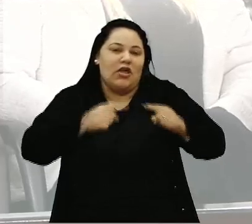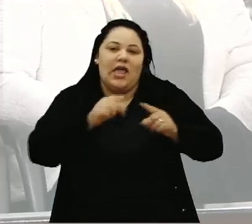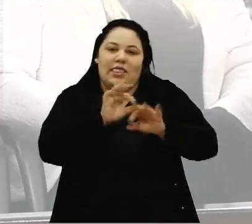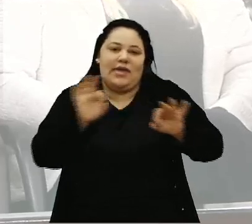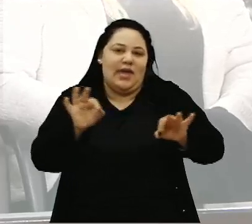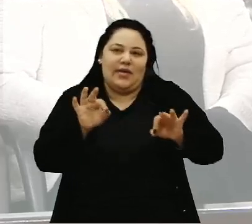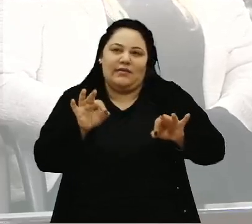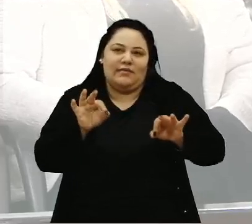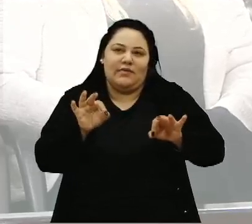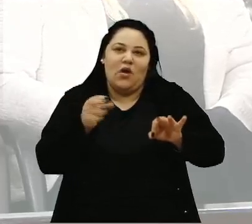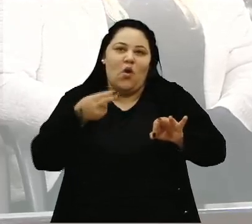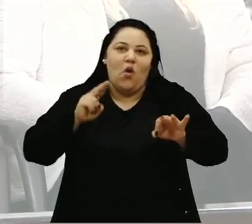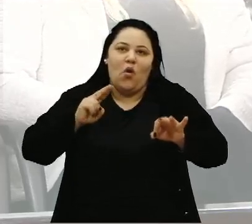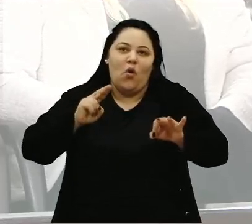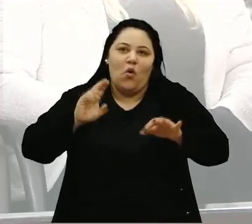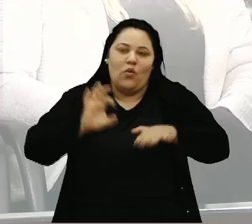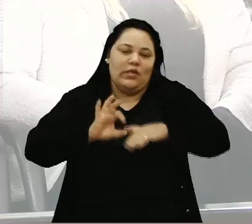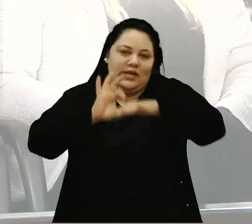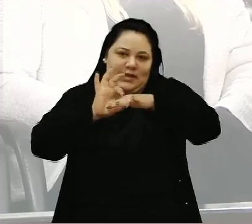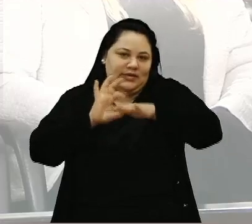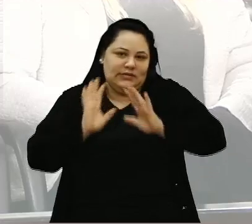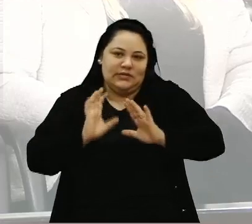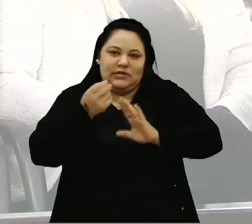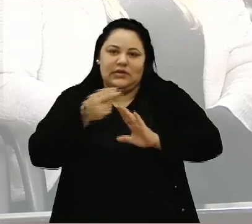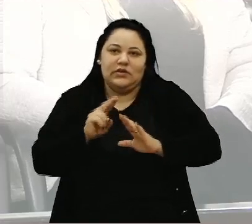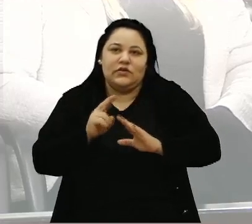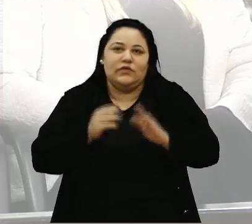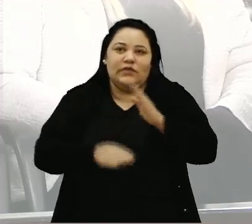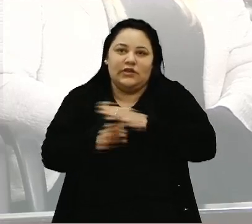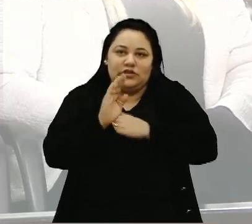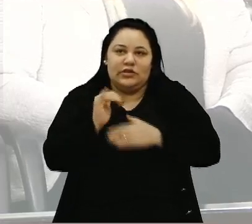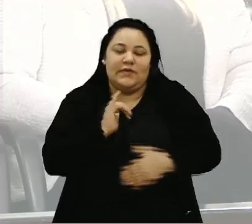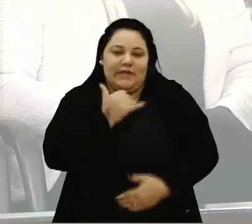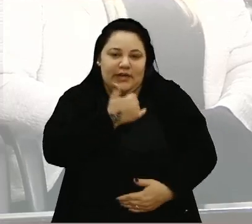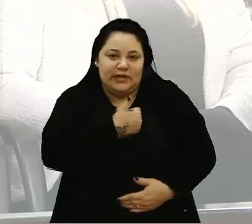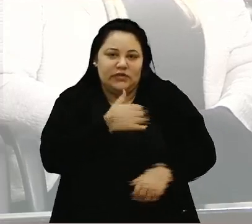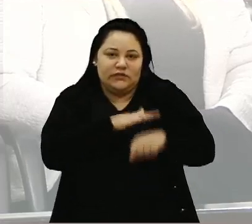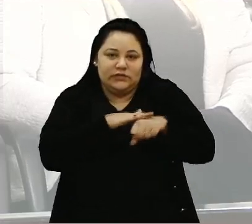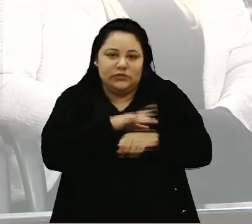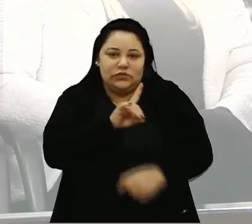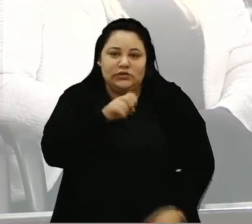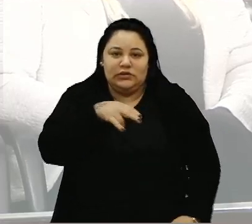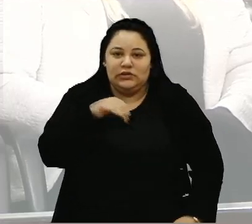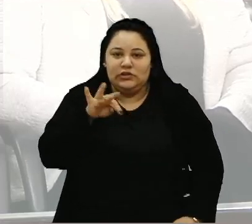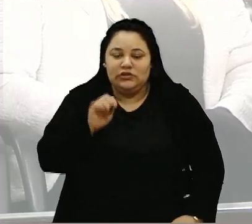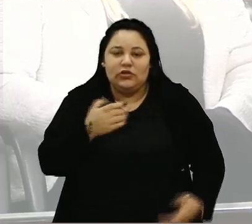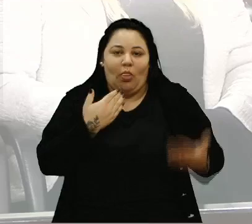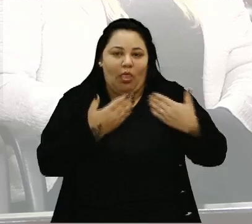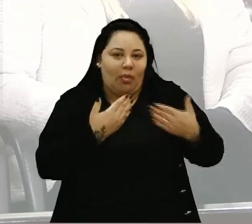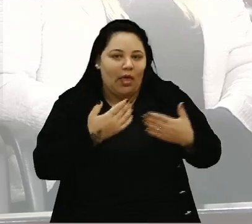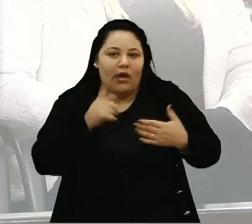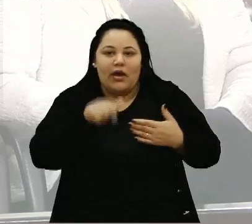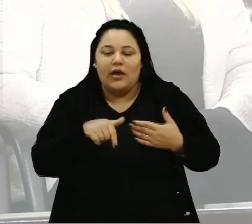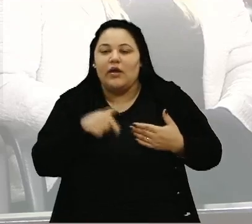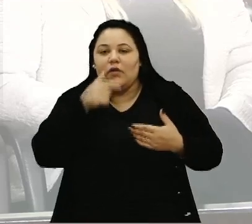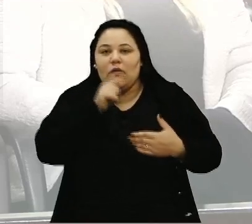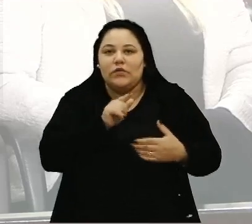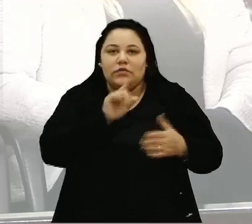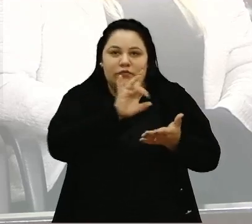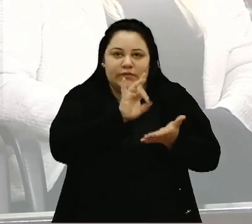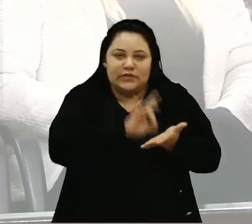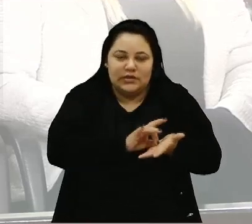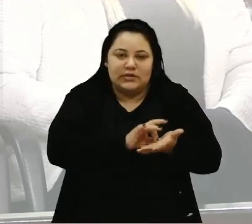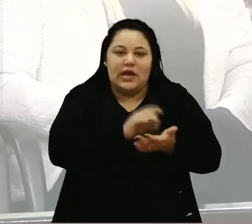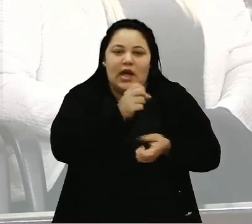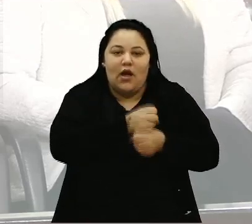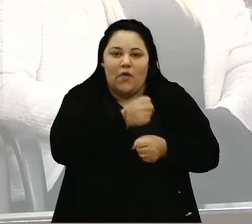várias vezes ali em Vacaria conversar com o DENIT, trocamos ideias e chegamos à conclusão da obra. E a entrada